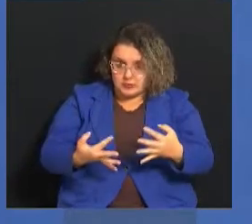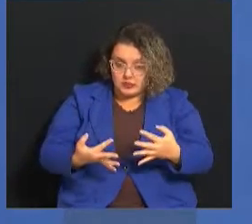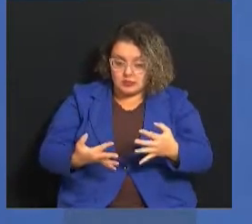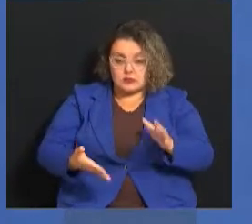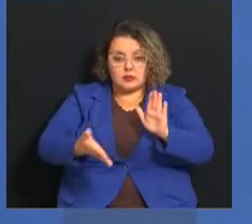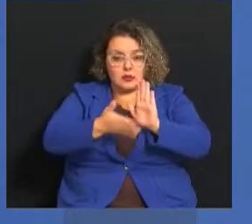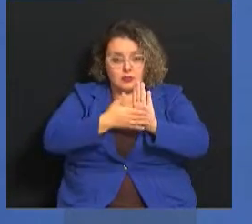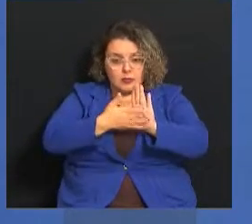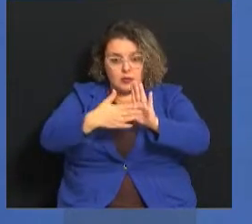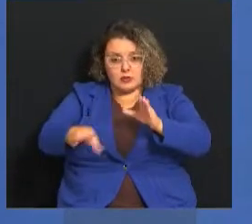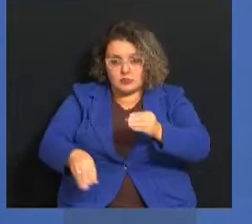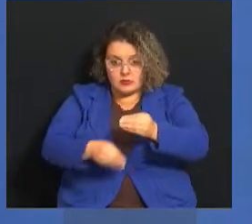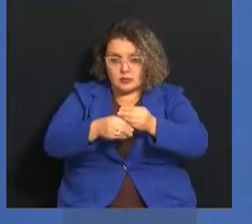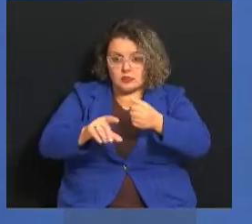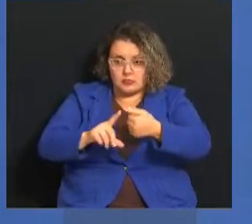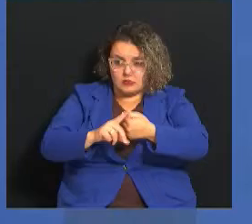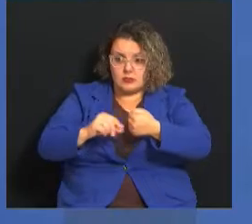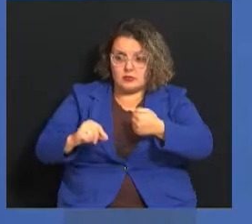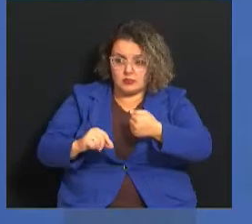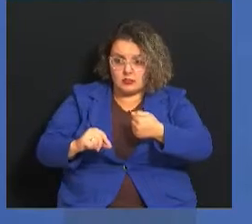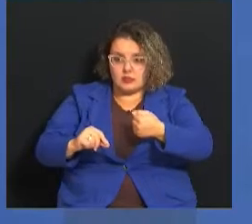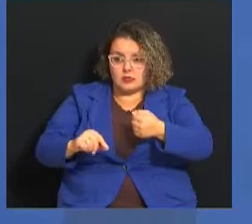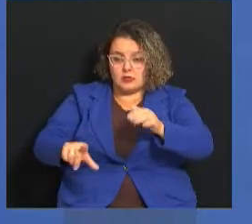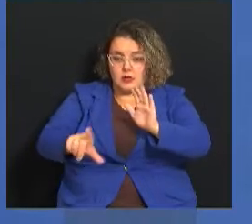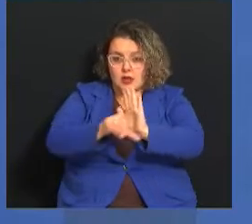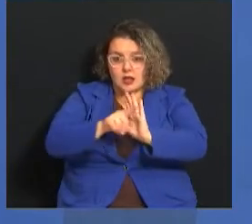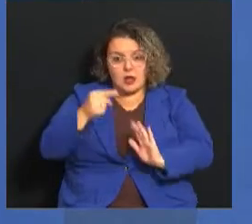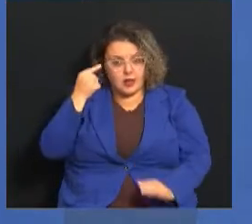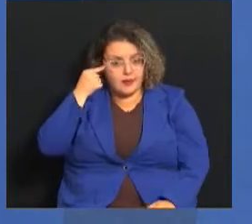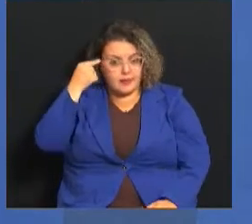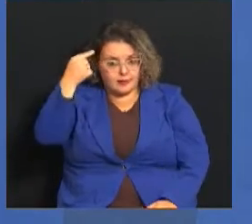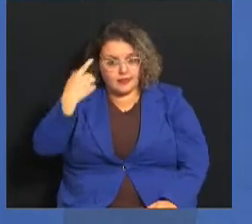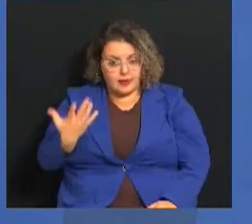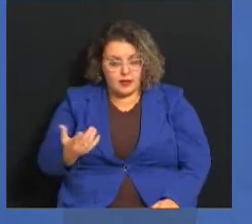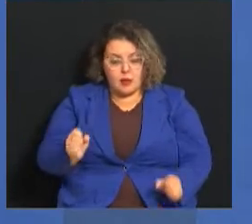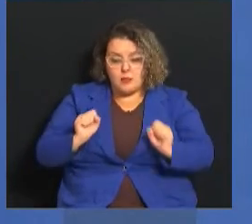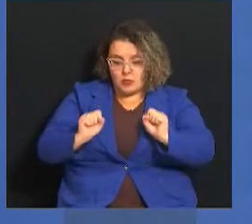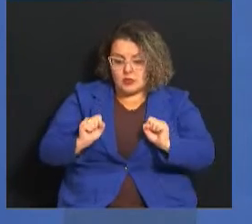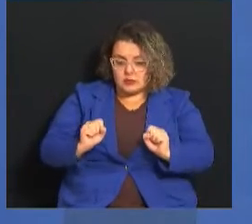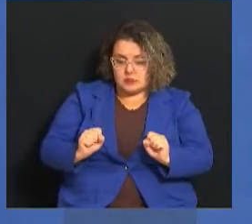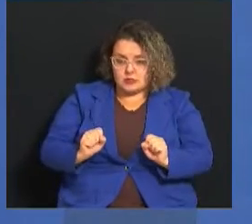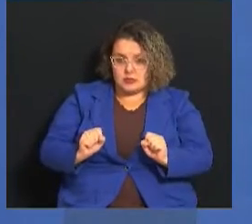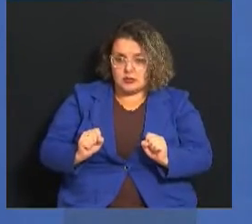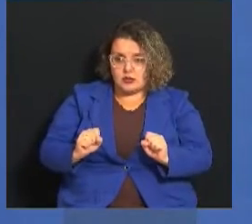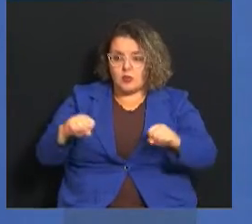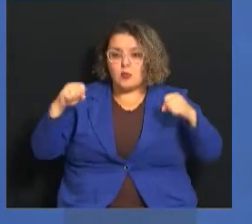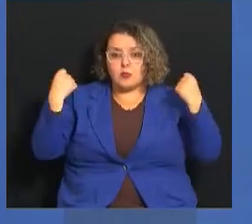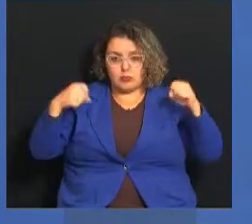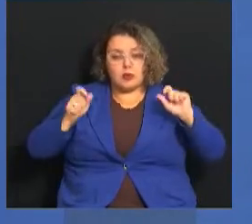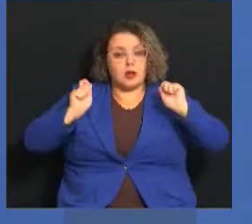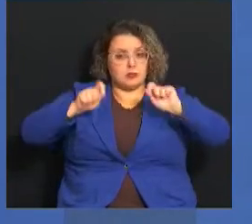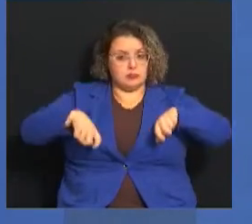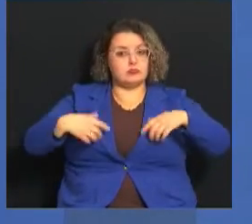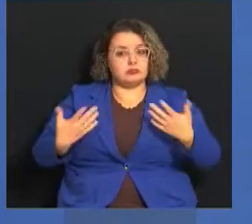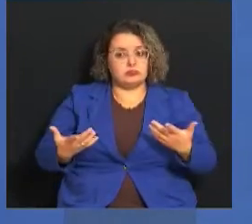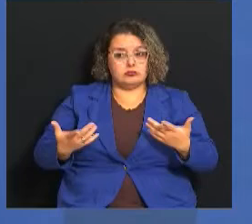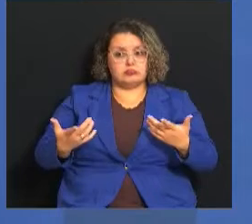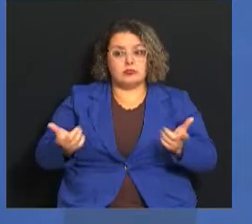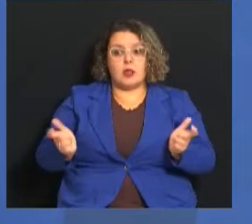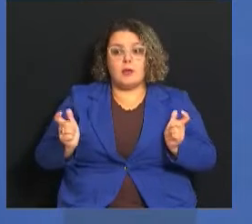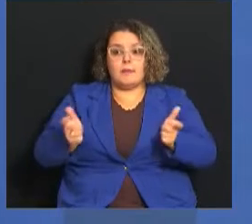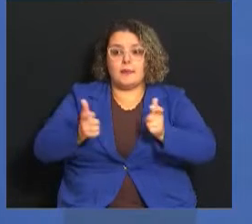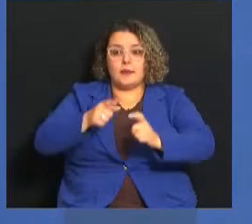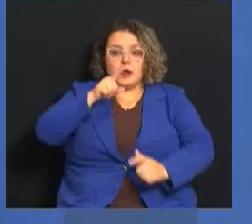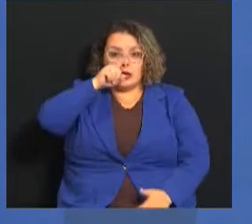acrescenta artigos a essa lei. A ideia é possibilitar um exercício mais eficiente, reduzindo o risco